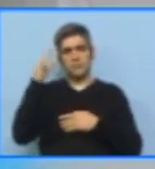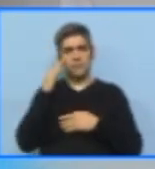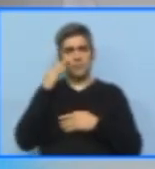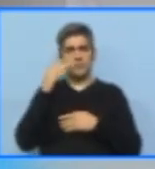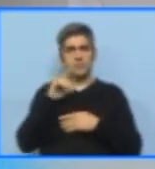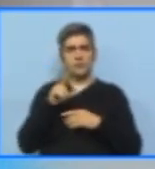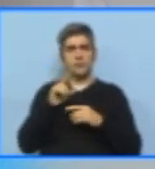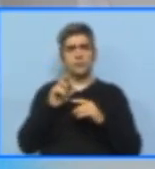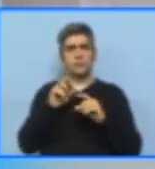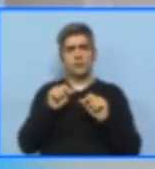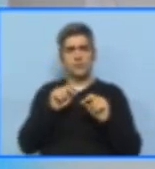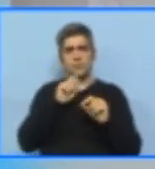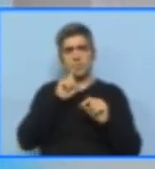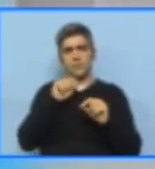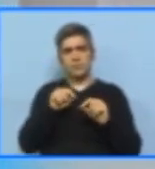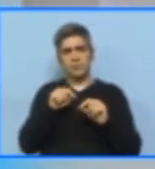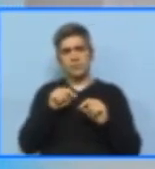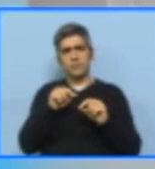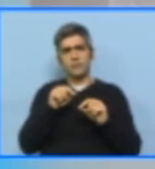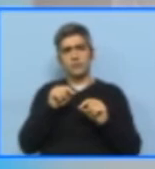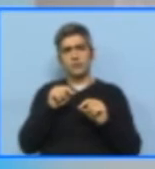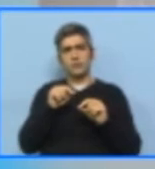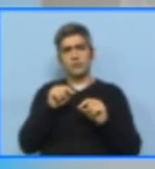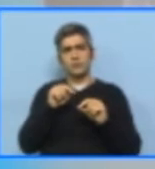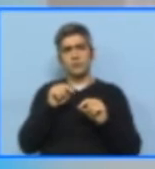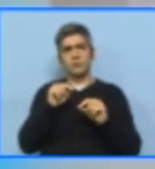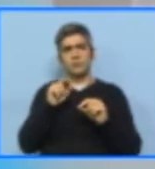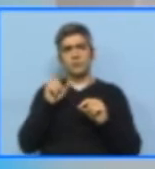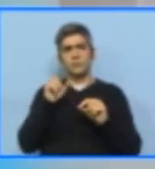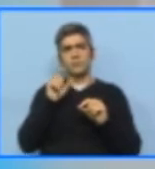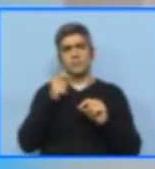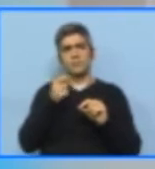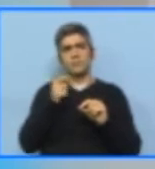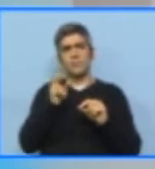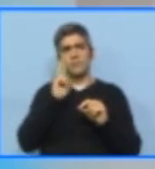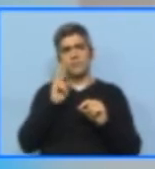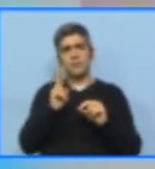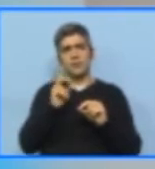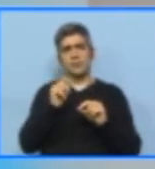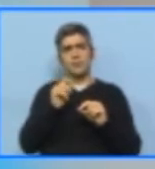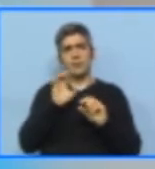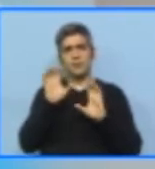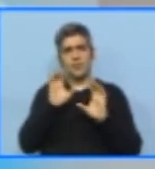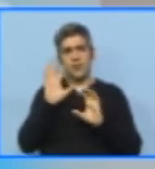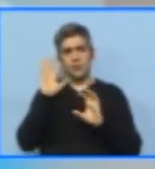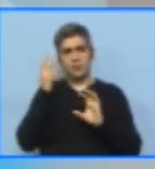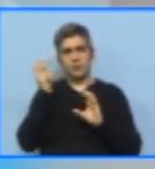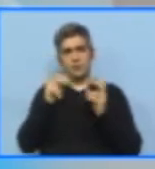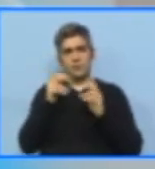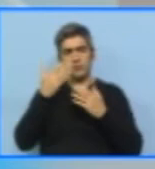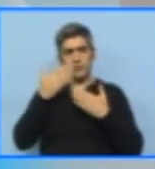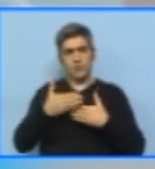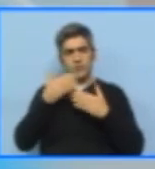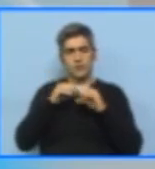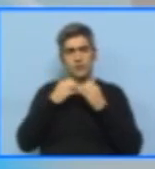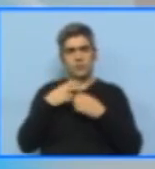a Renascença, para além da rádio, seja também a imagem que os portugueses escolhem para poderem ver muitos dos acontecimentos do dia-a-dia